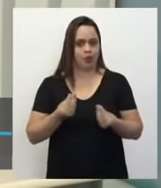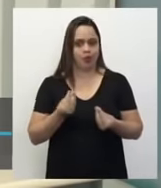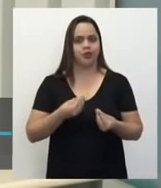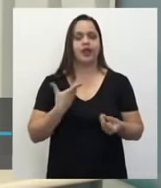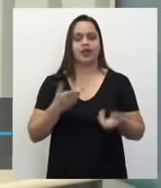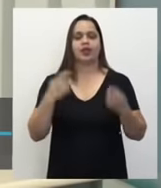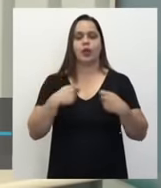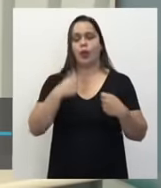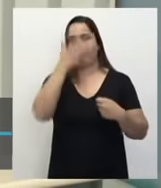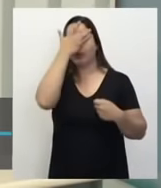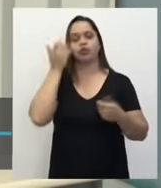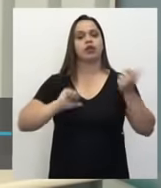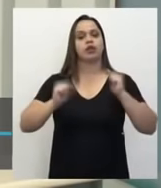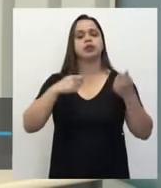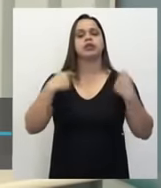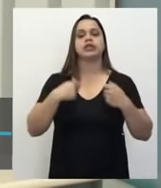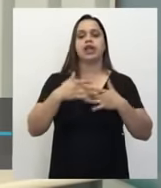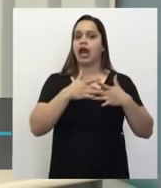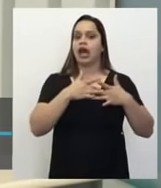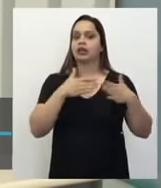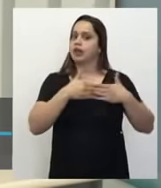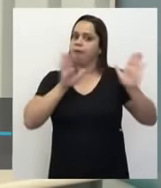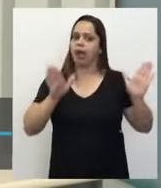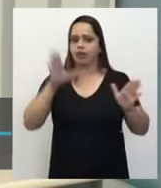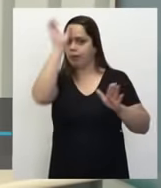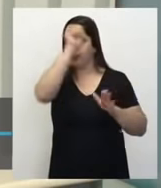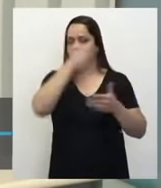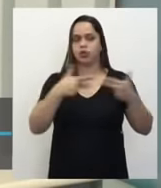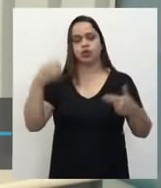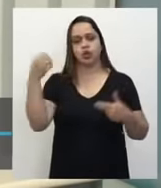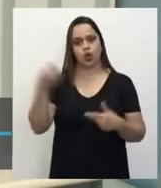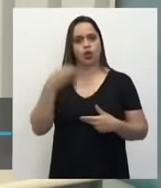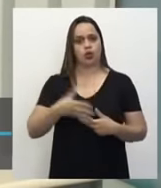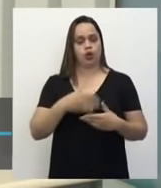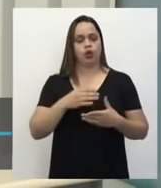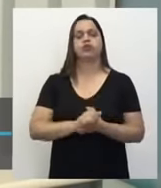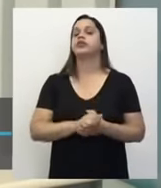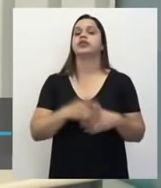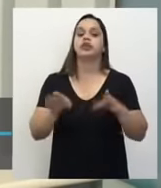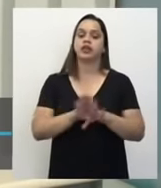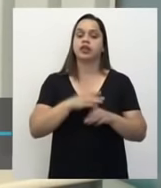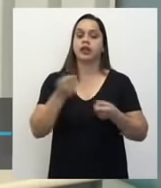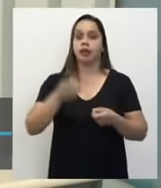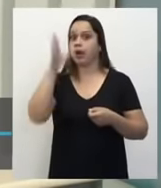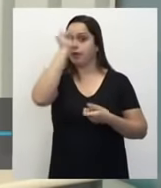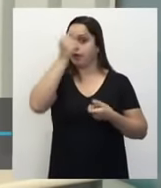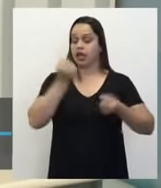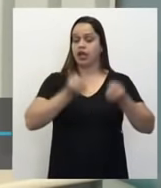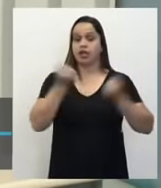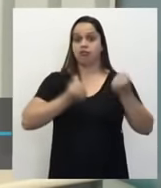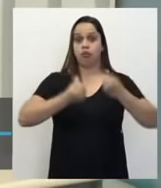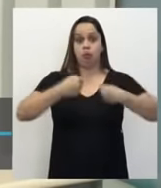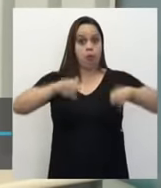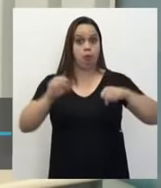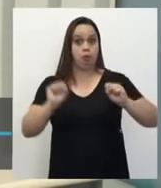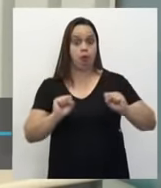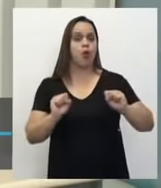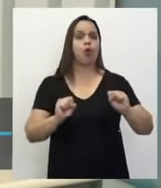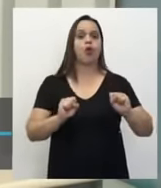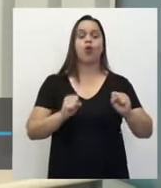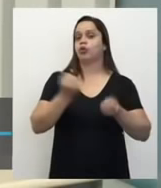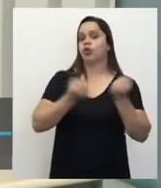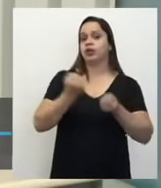às vezes nos filmes, nas novelas, atores que aprendem a andar a cavalo, aprendem a dirigir moto, carro, Depois eu